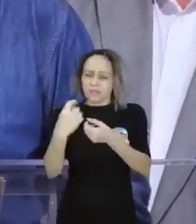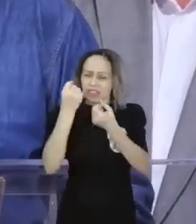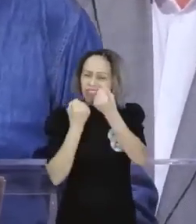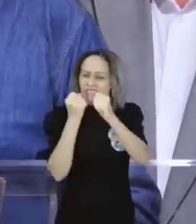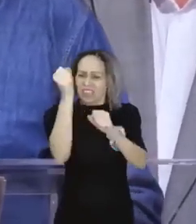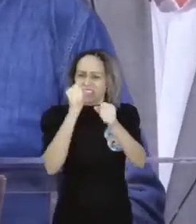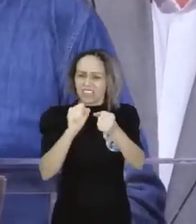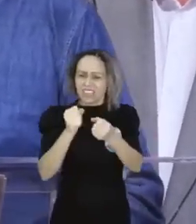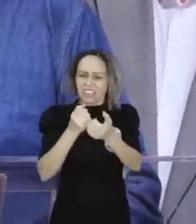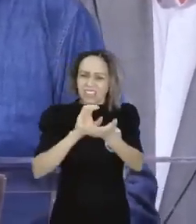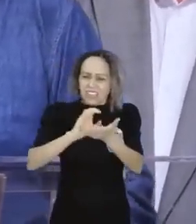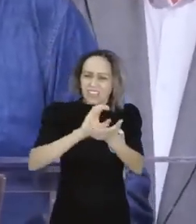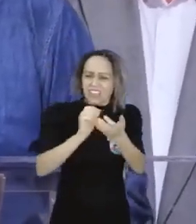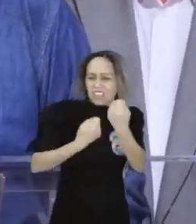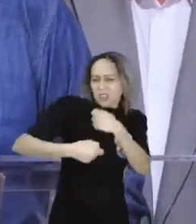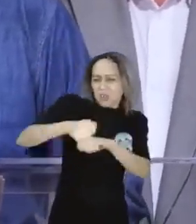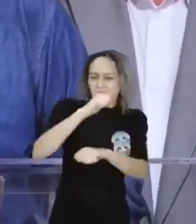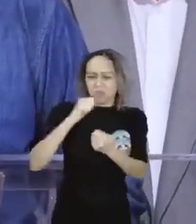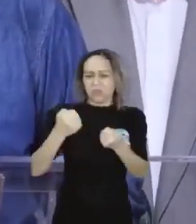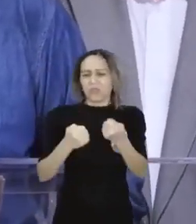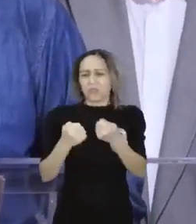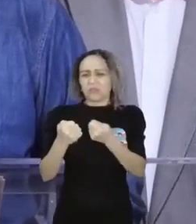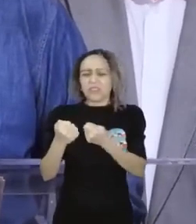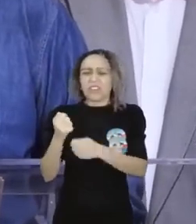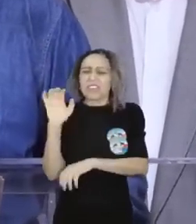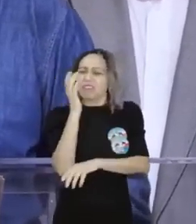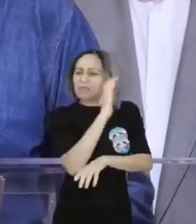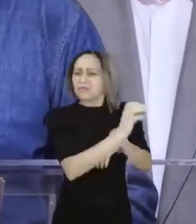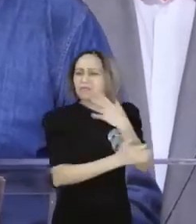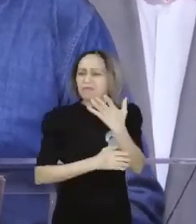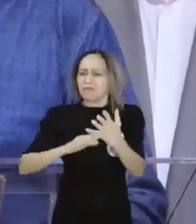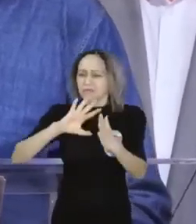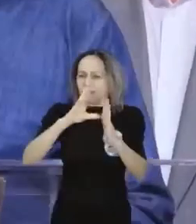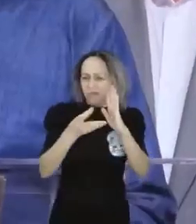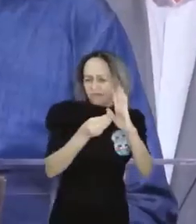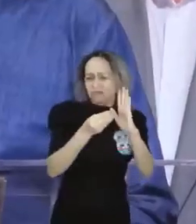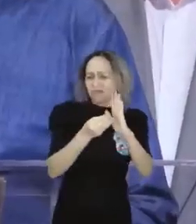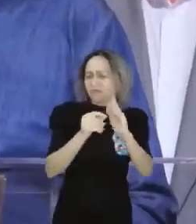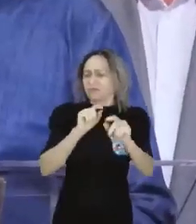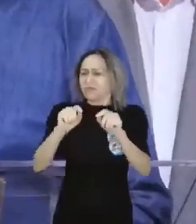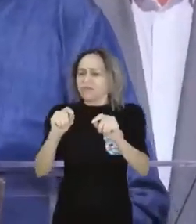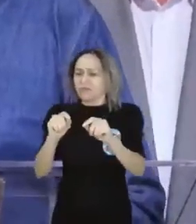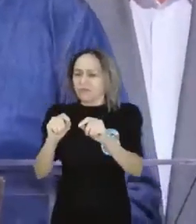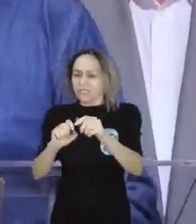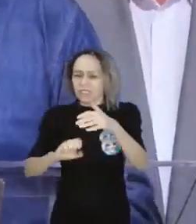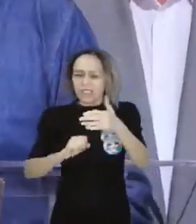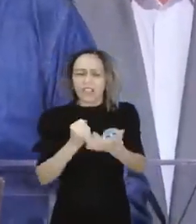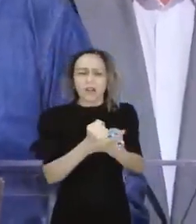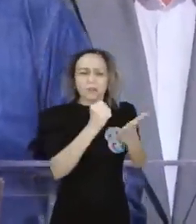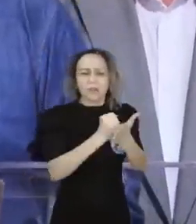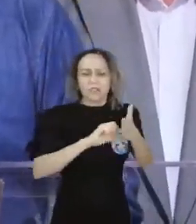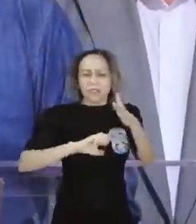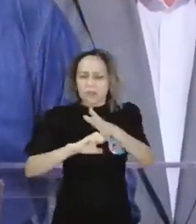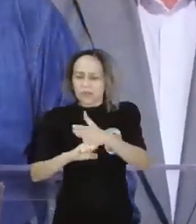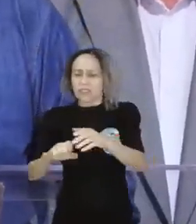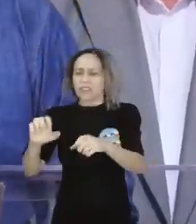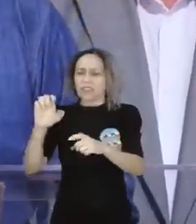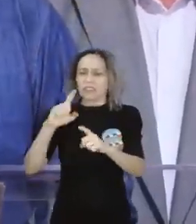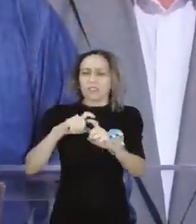e digital, apoiar a criatividade dos nossos empresários e empreendedores. Queremos exportar